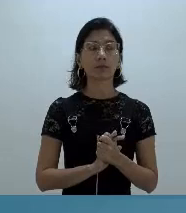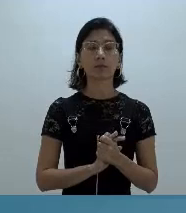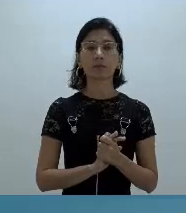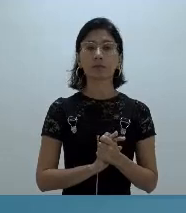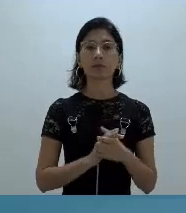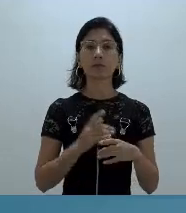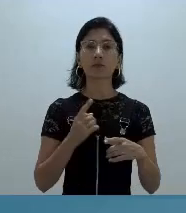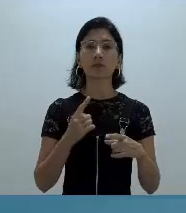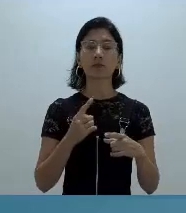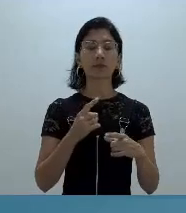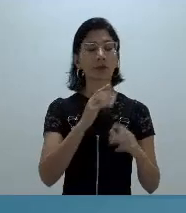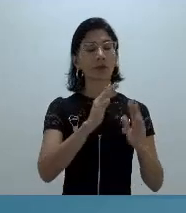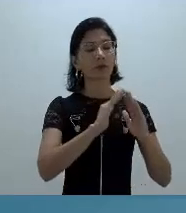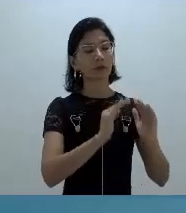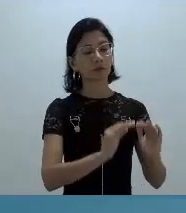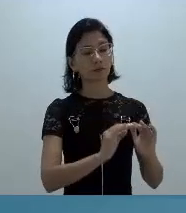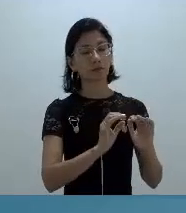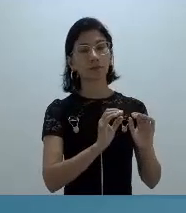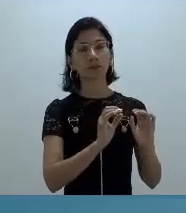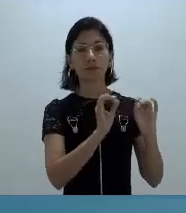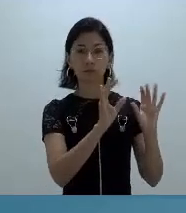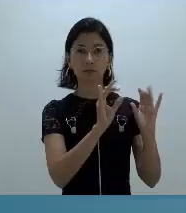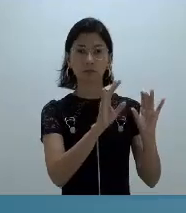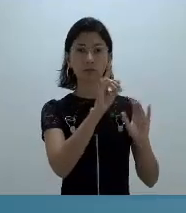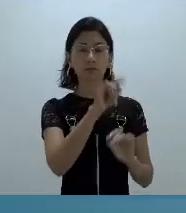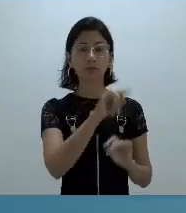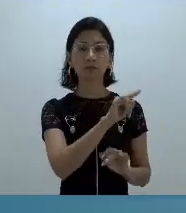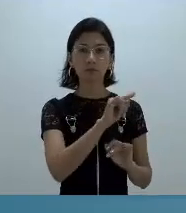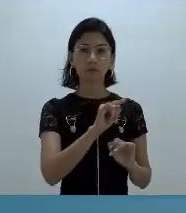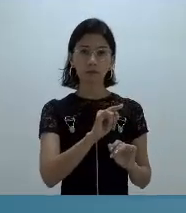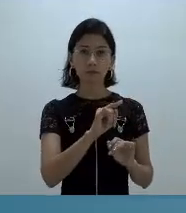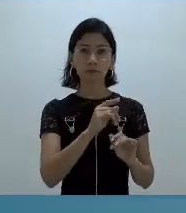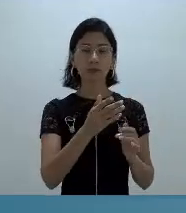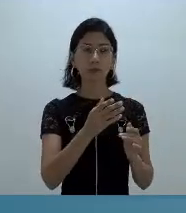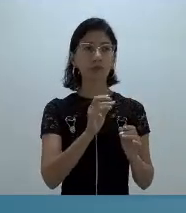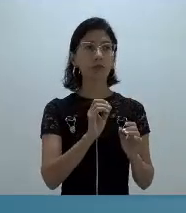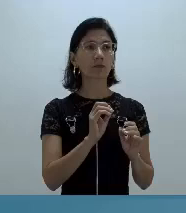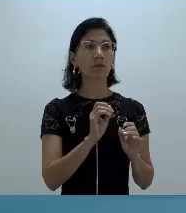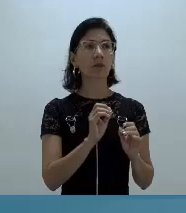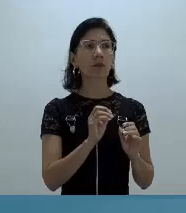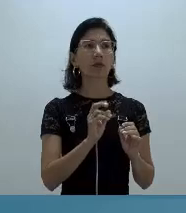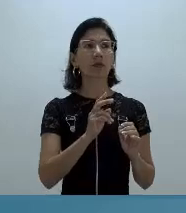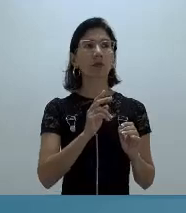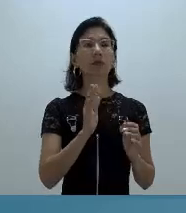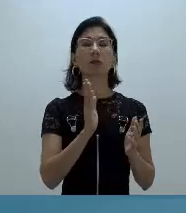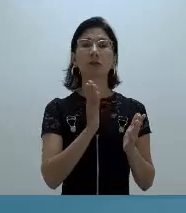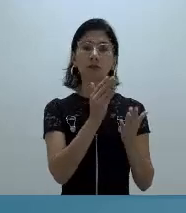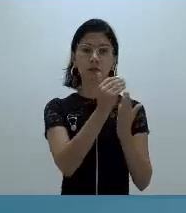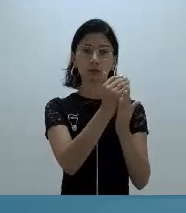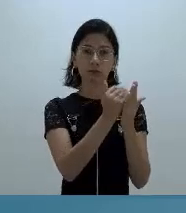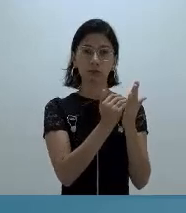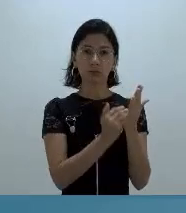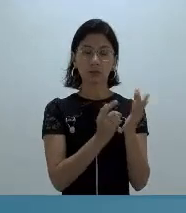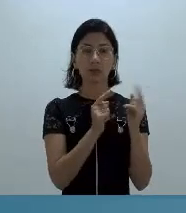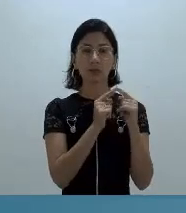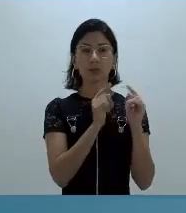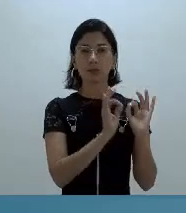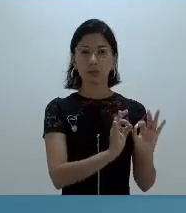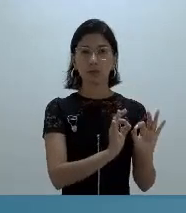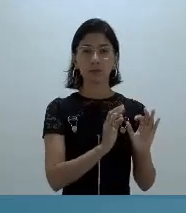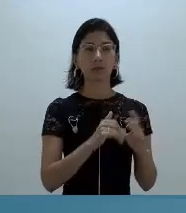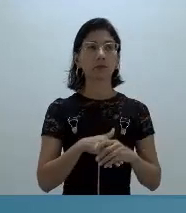pelo recurso executivo, que também integra a formação da tese 407 da Constituição e delíbero no